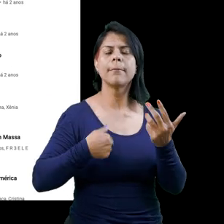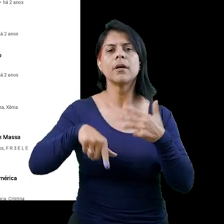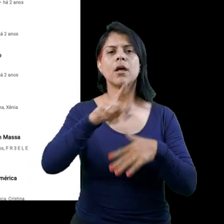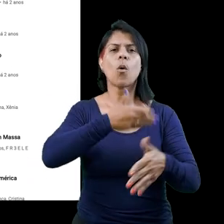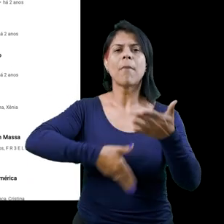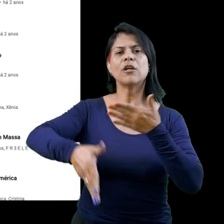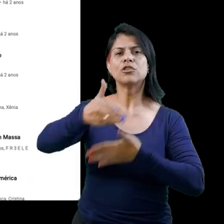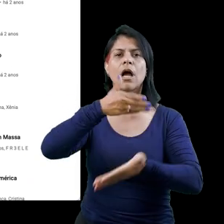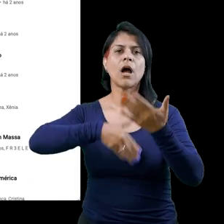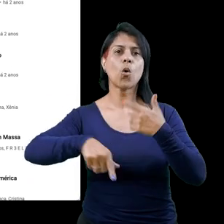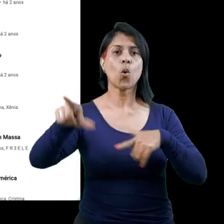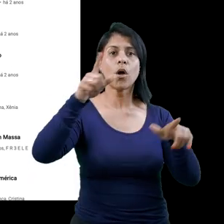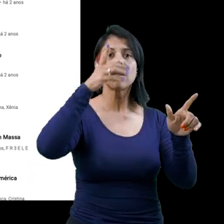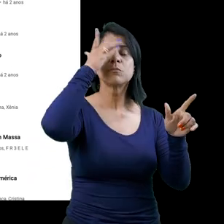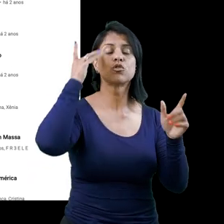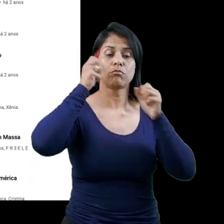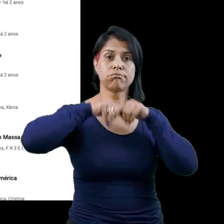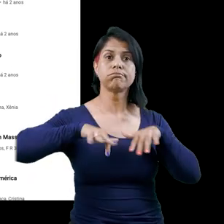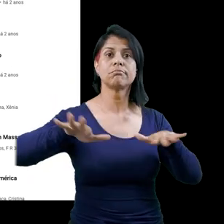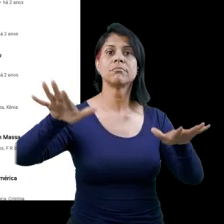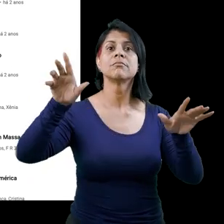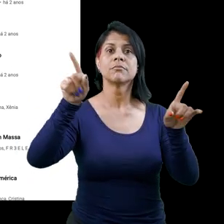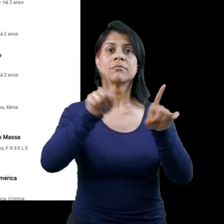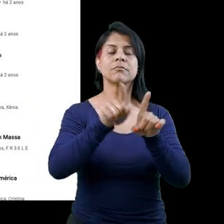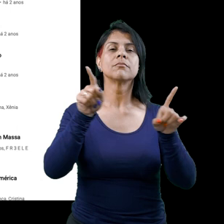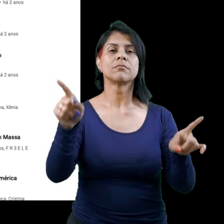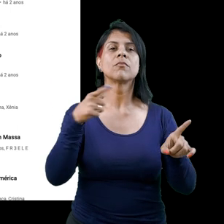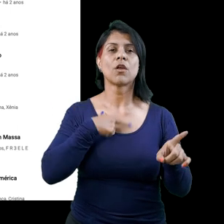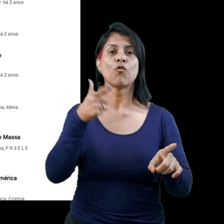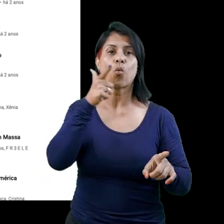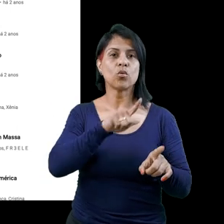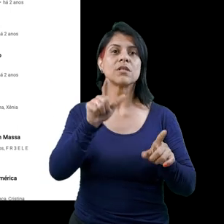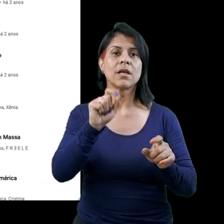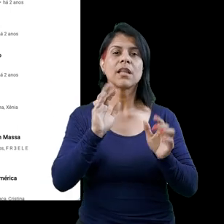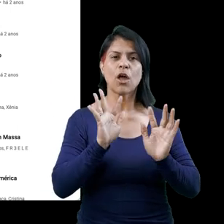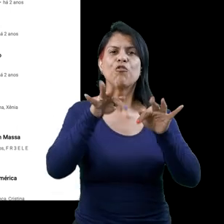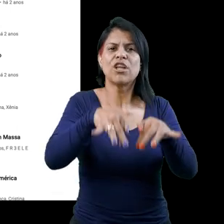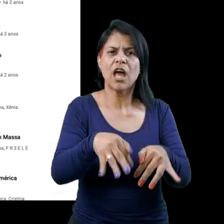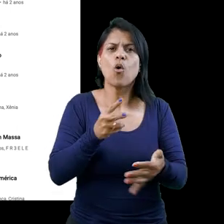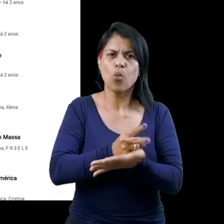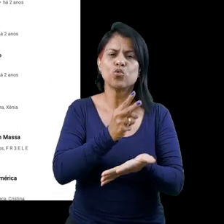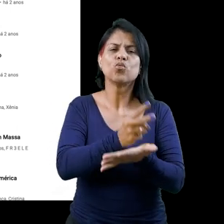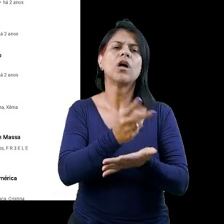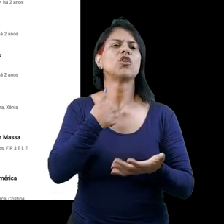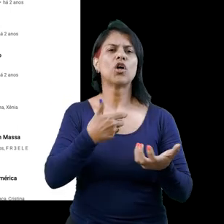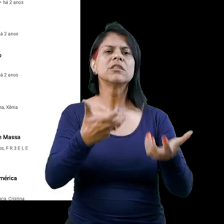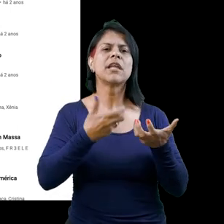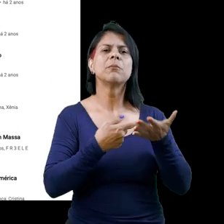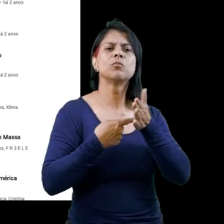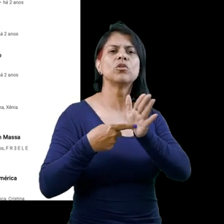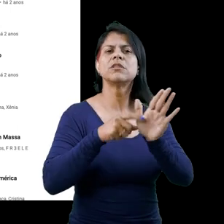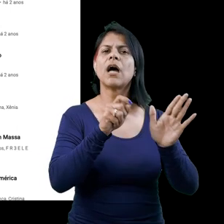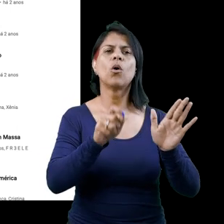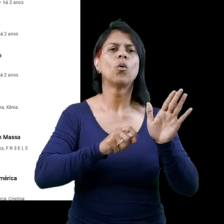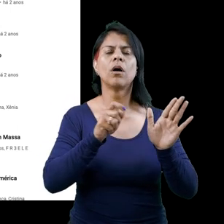mais 4 casas, parede geminada, fiação bugada, mente focada em chegar até o final. Nós queremos a grana de fato, mas nunca foi pela